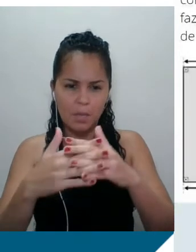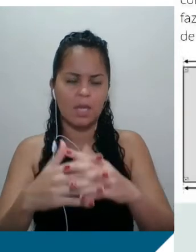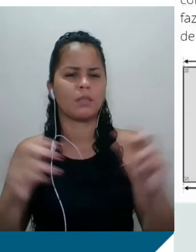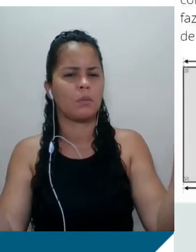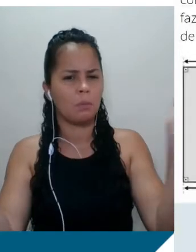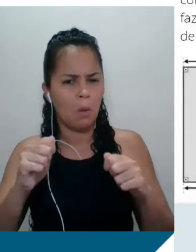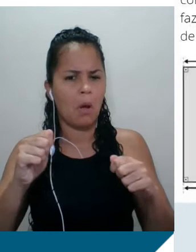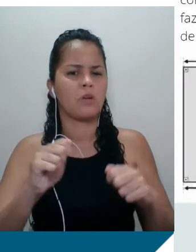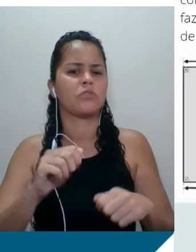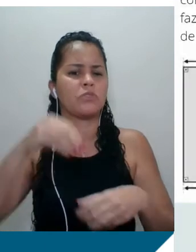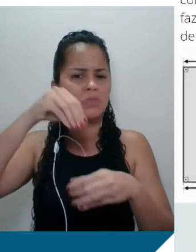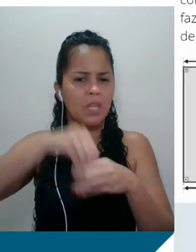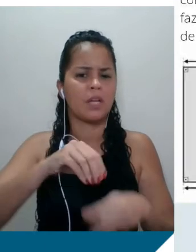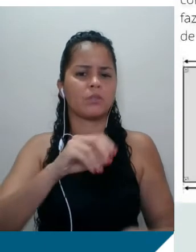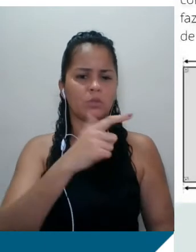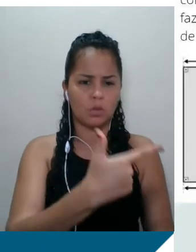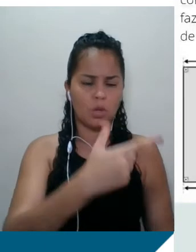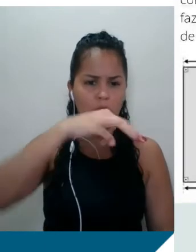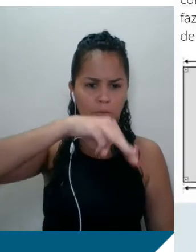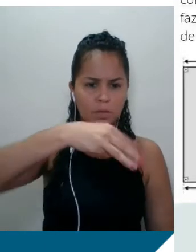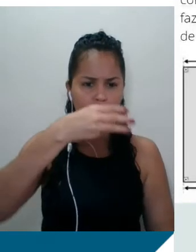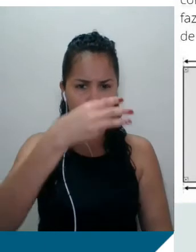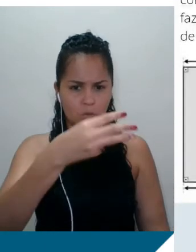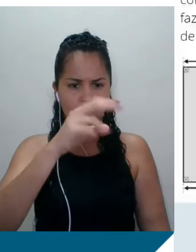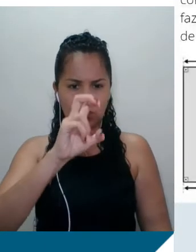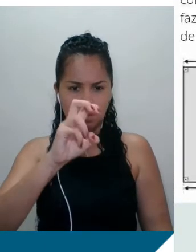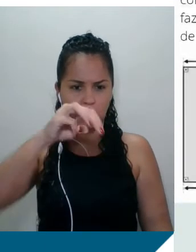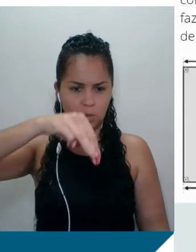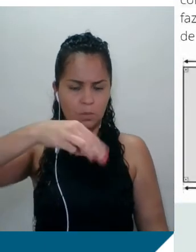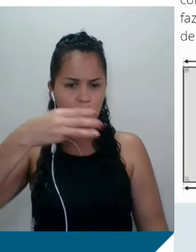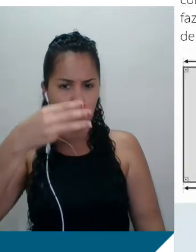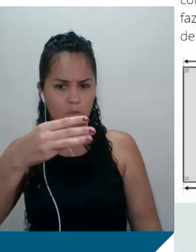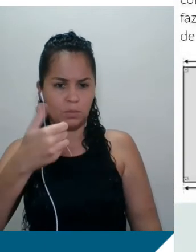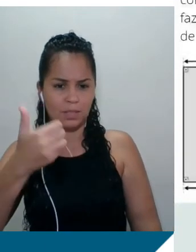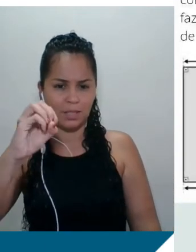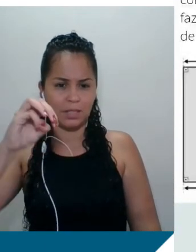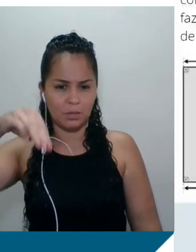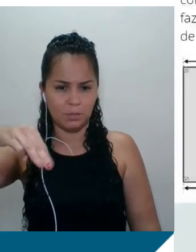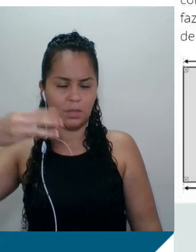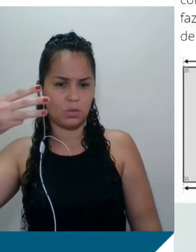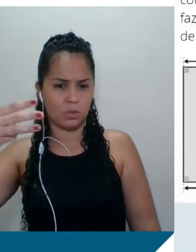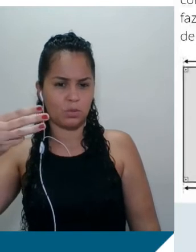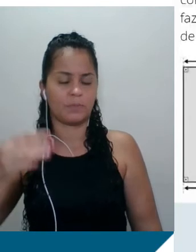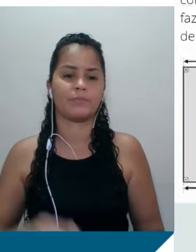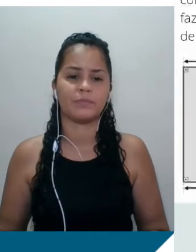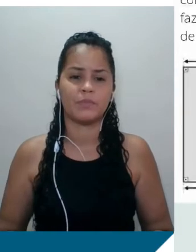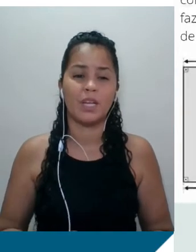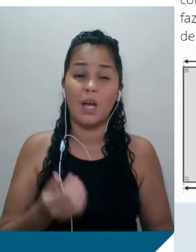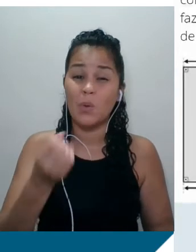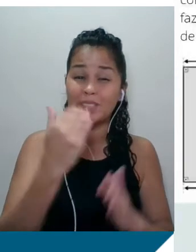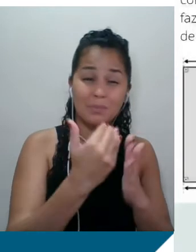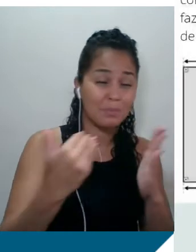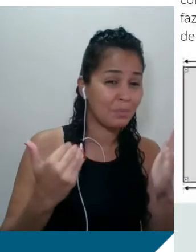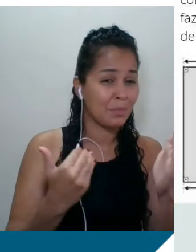e 10 metros cúbicos de concreto. Qual a menor quantidade de caminhões, utilizando suas capacidades máximas,